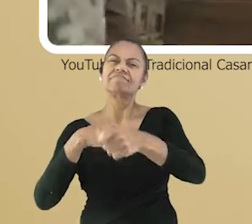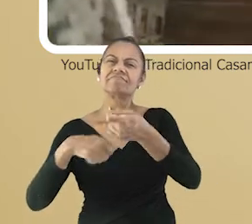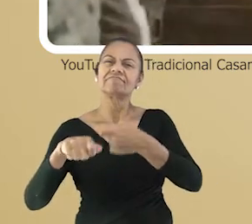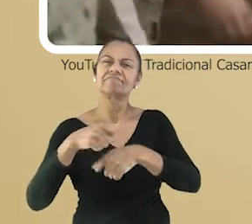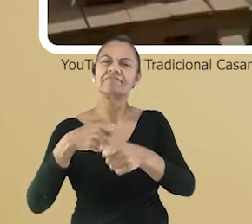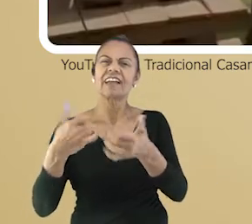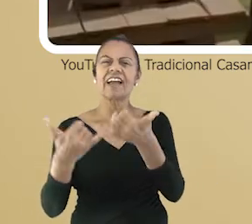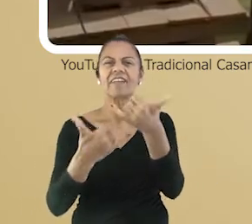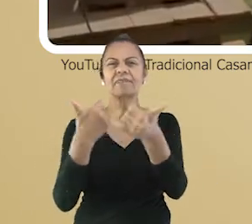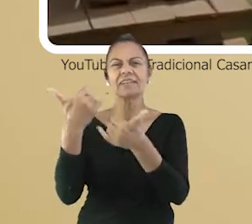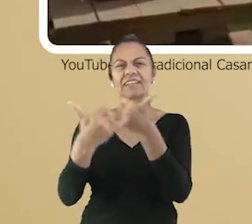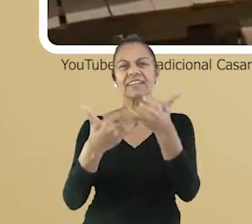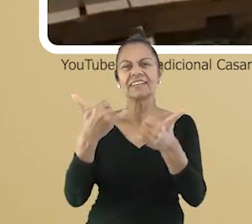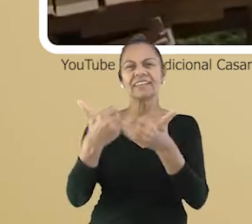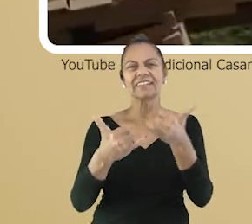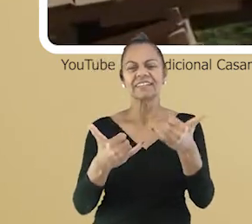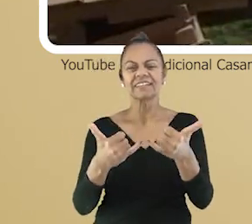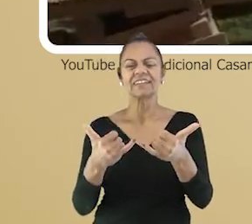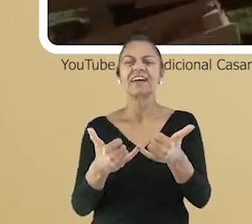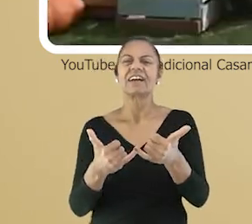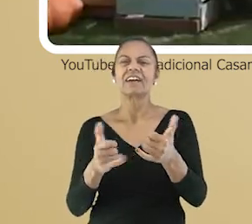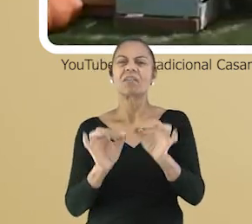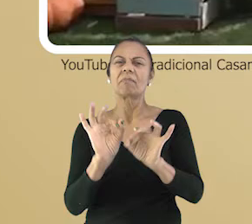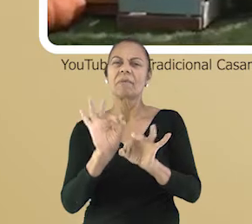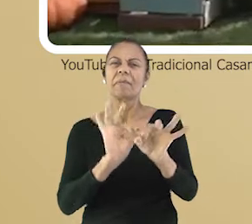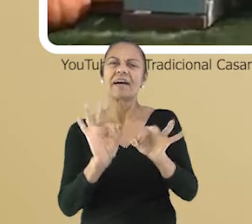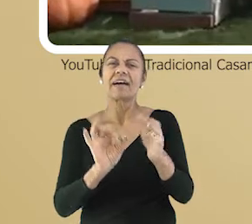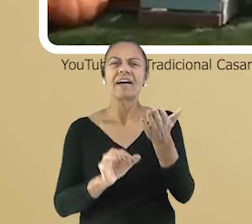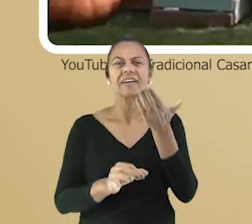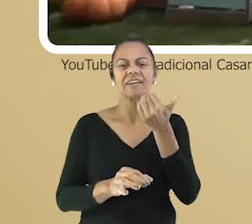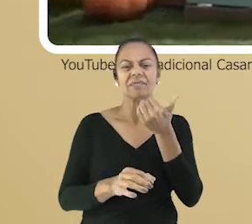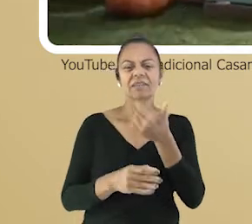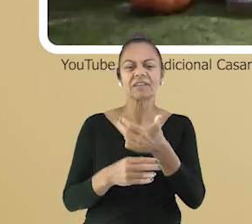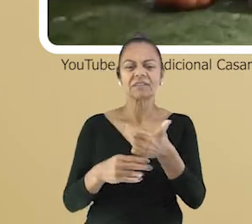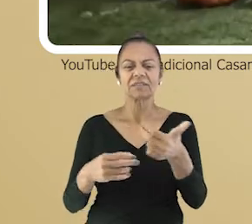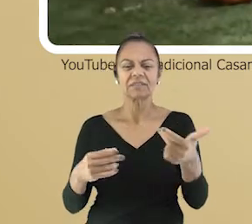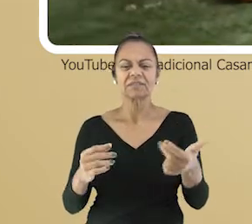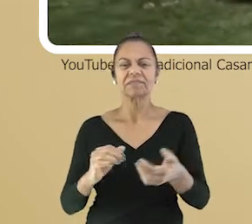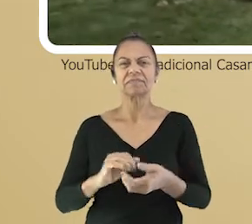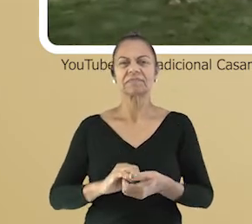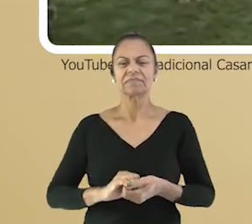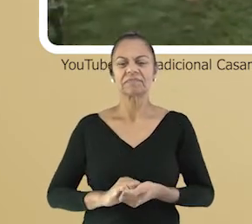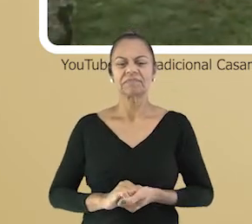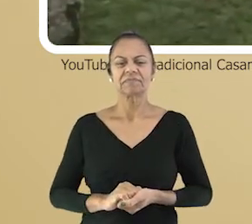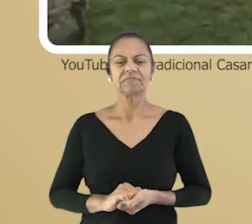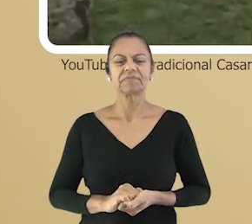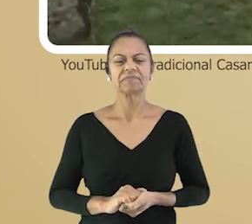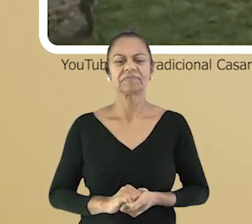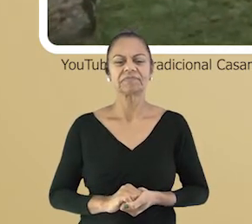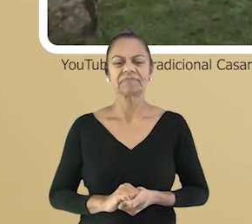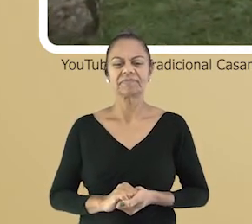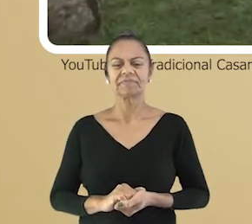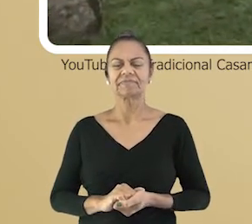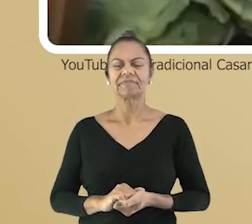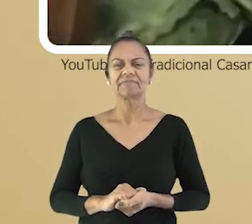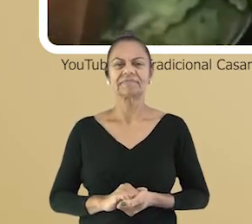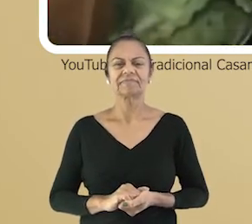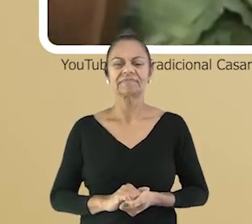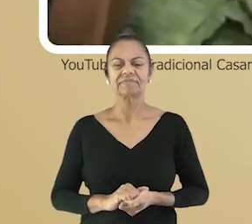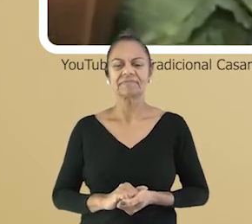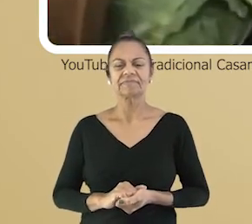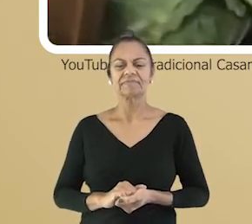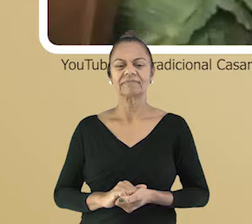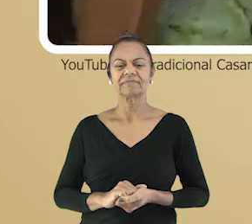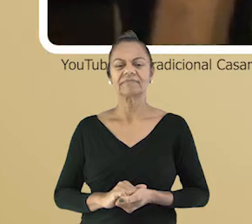e legumes, usando folhas de laranjeira como dinheiro. Os meninos se encarregaram do comércio e